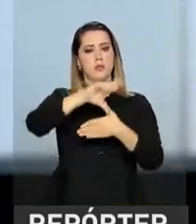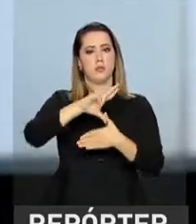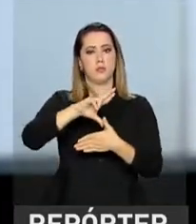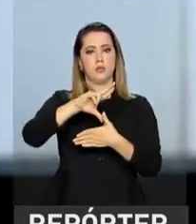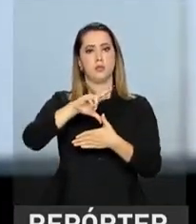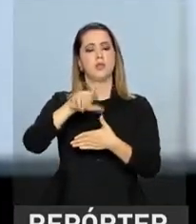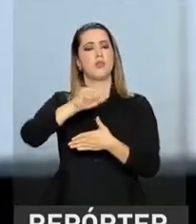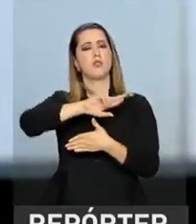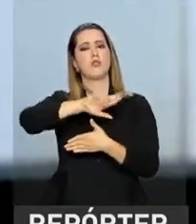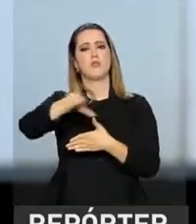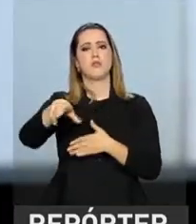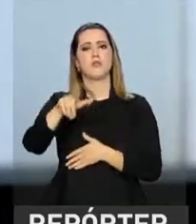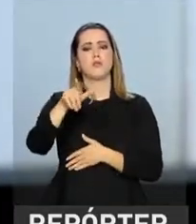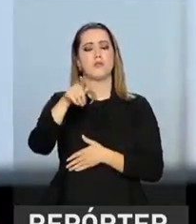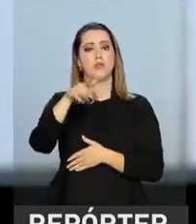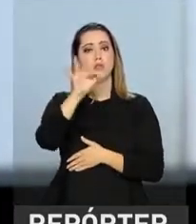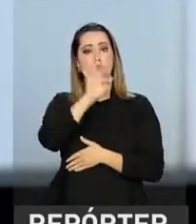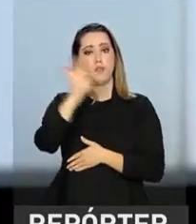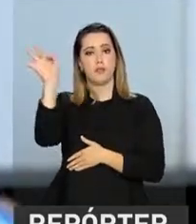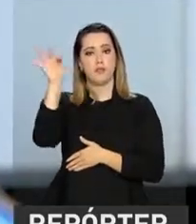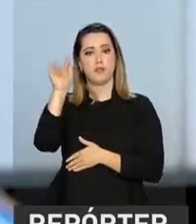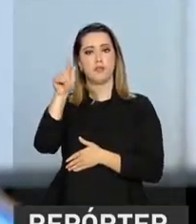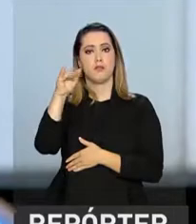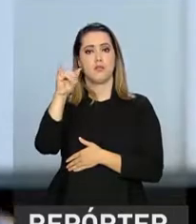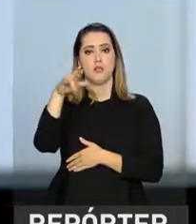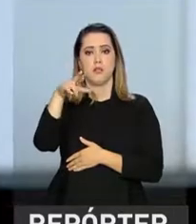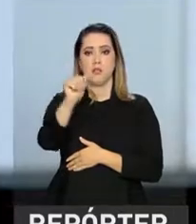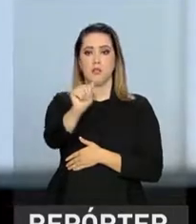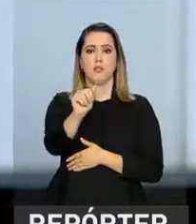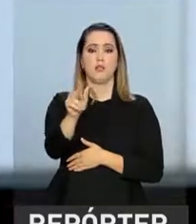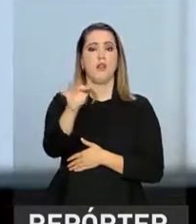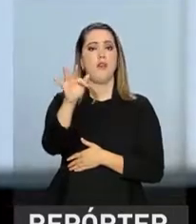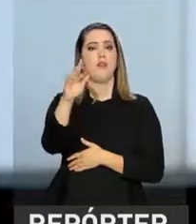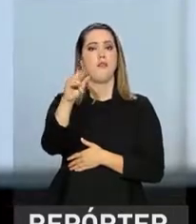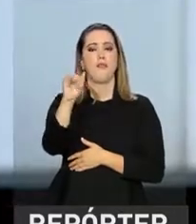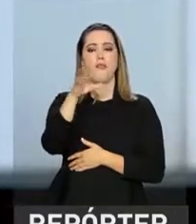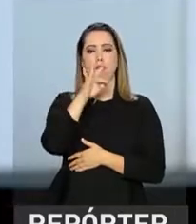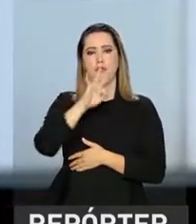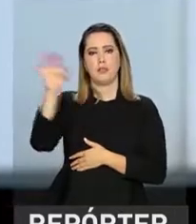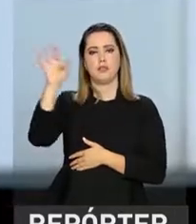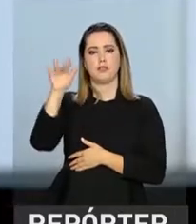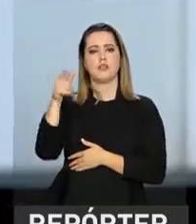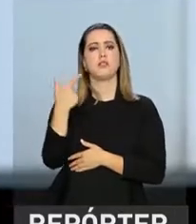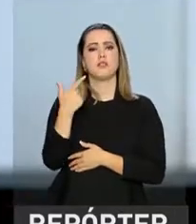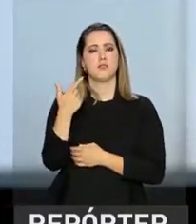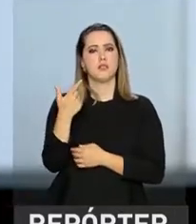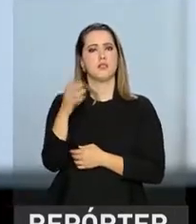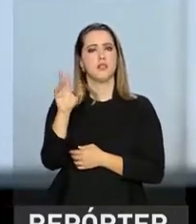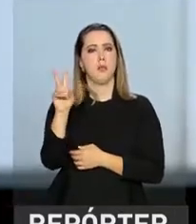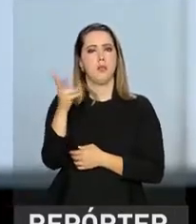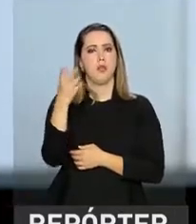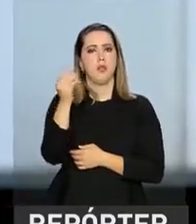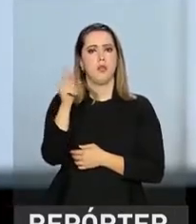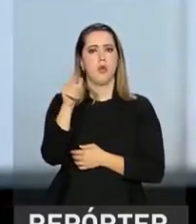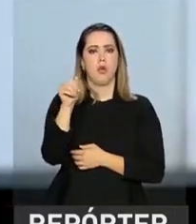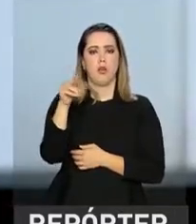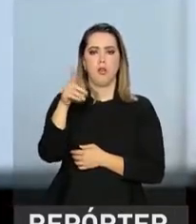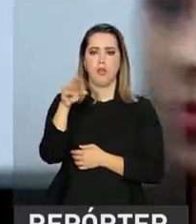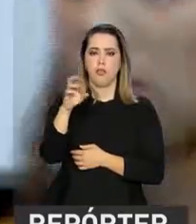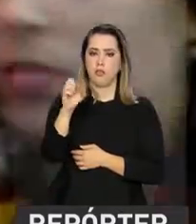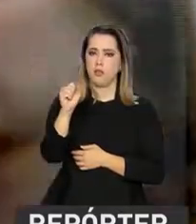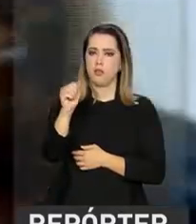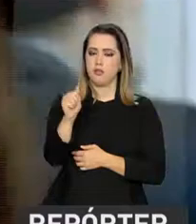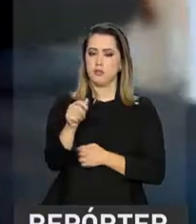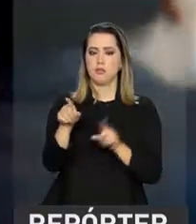com as goianas que são da frança 30 guiana francesa guiana holandesa e com isso a exploração da biodiversidade